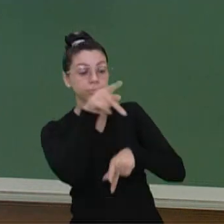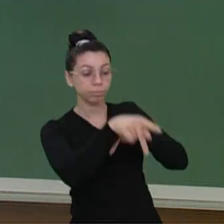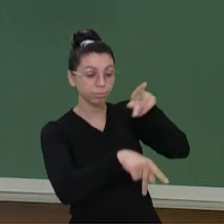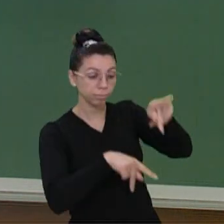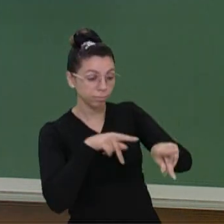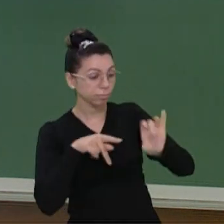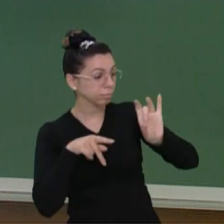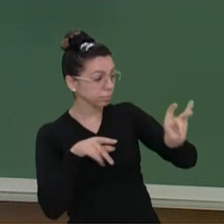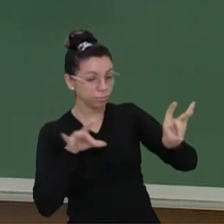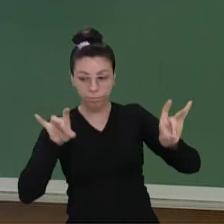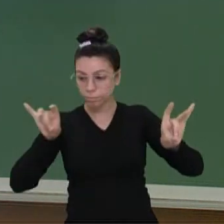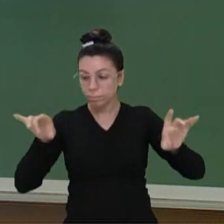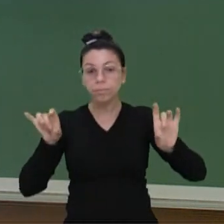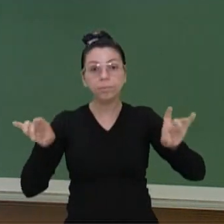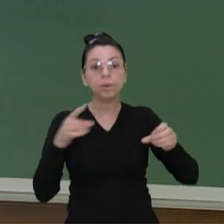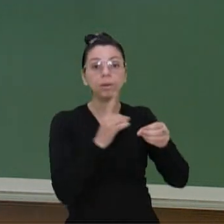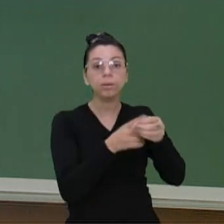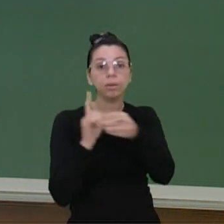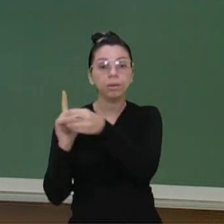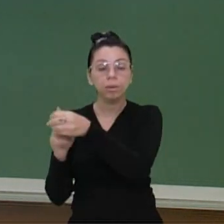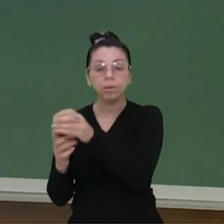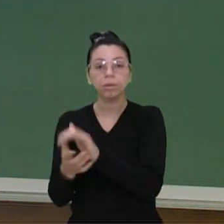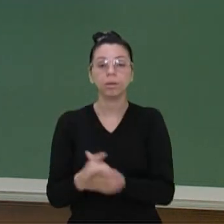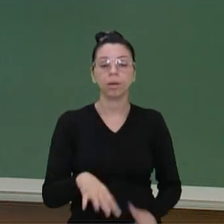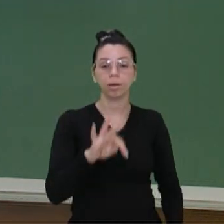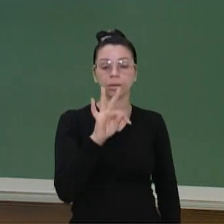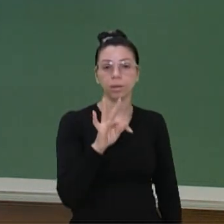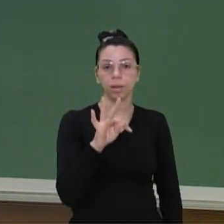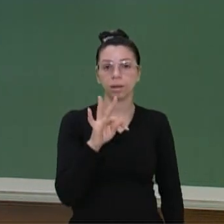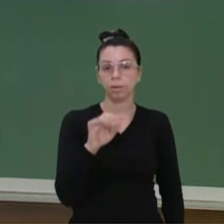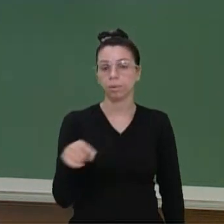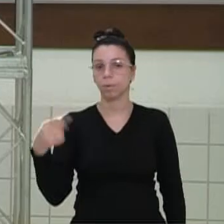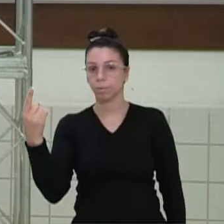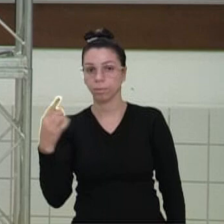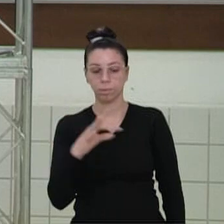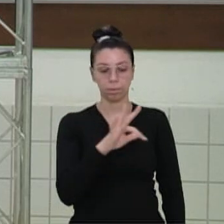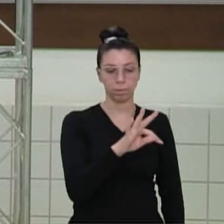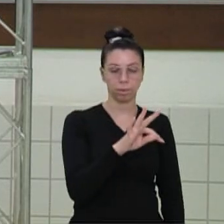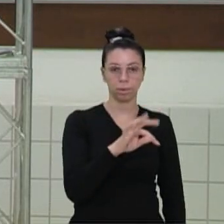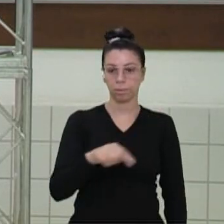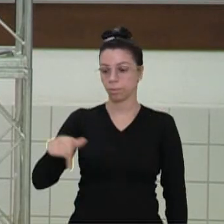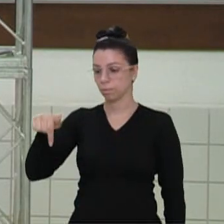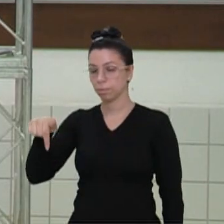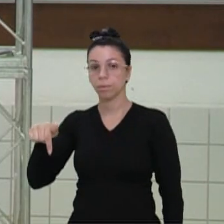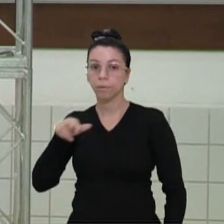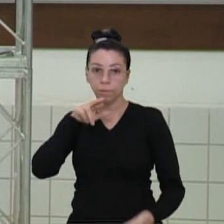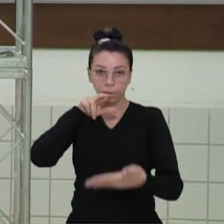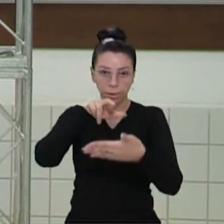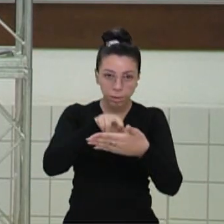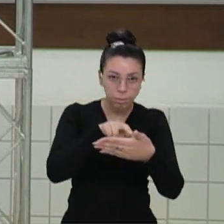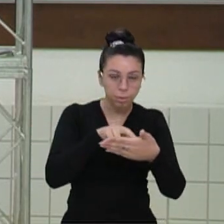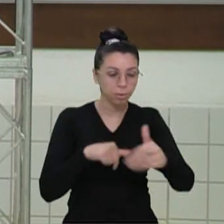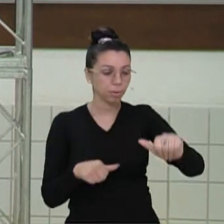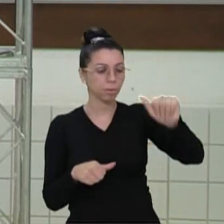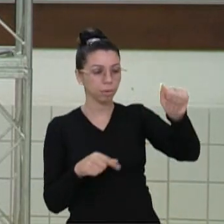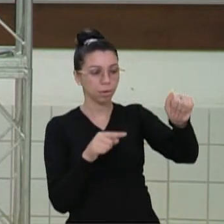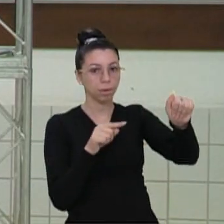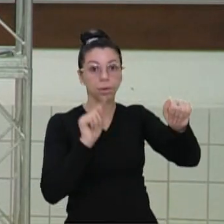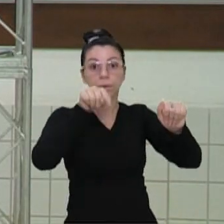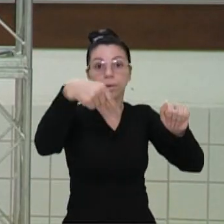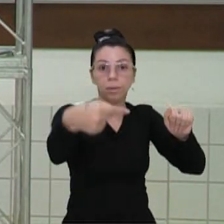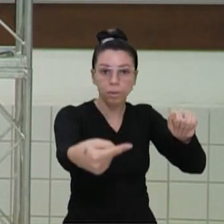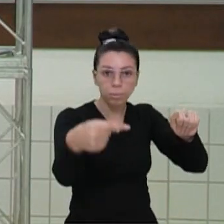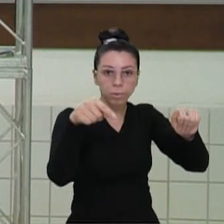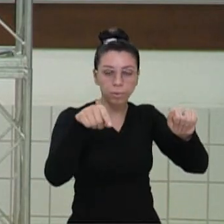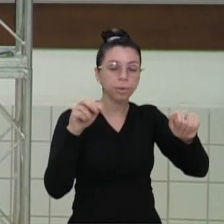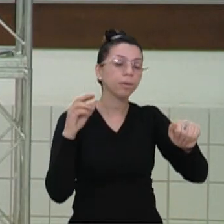de cada uma das cidades nos instantes t igual a 1 e t igual a 7. Eu vou resolver com vocês para a cidade A e